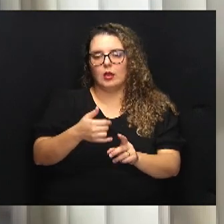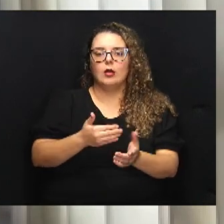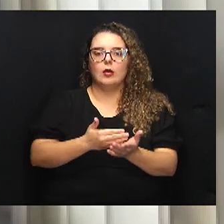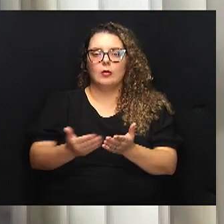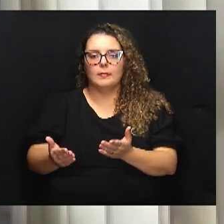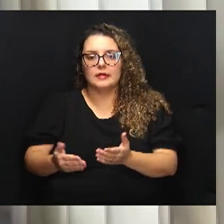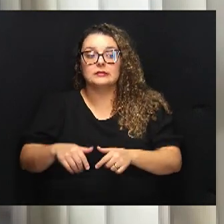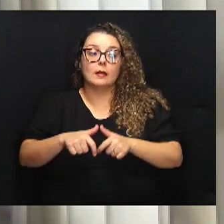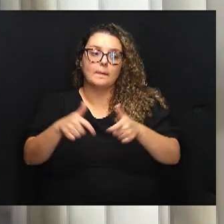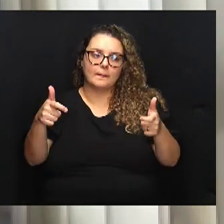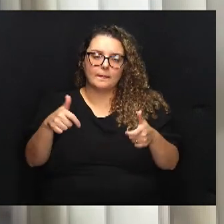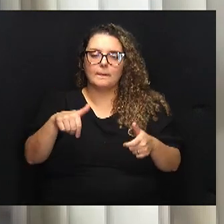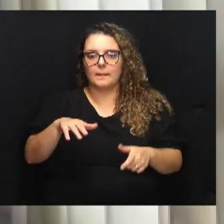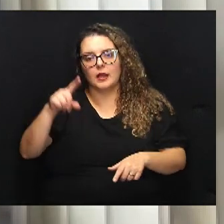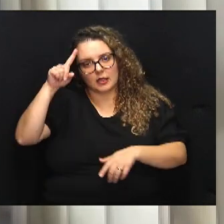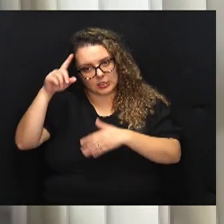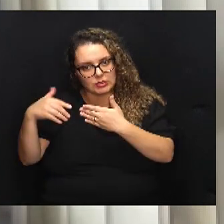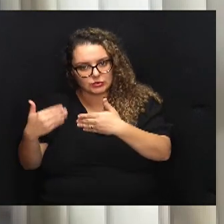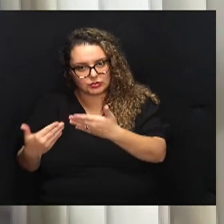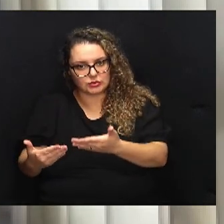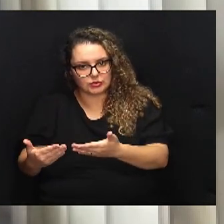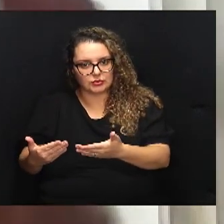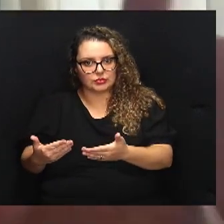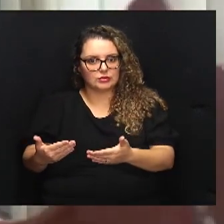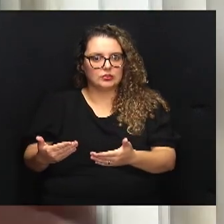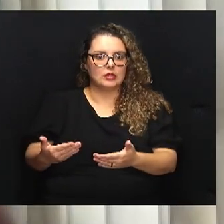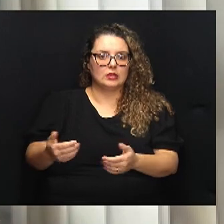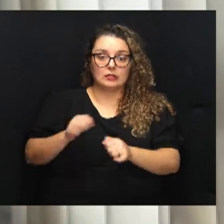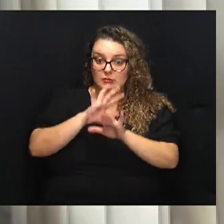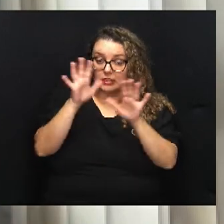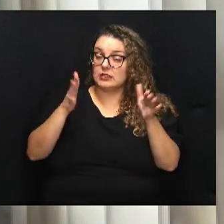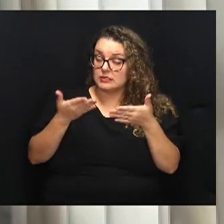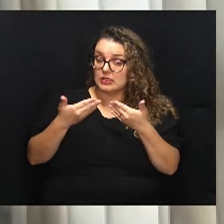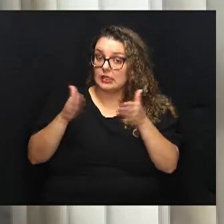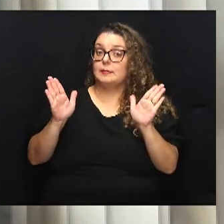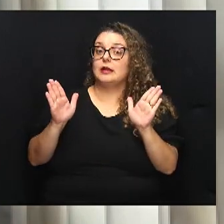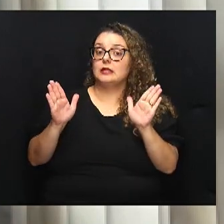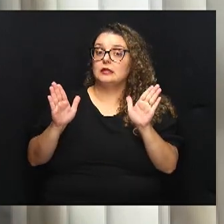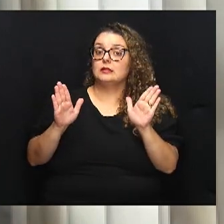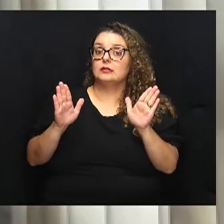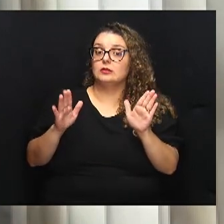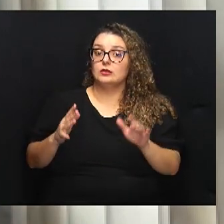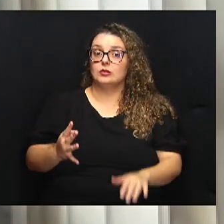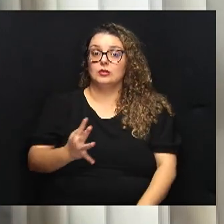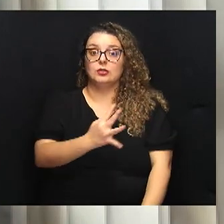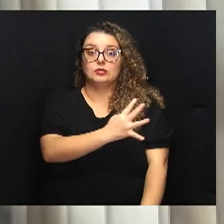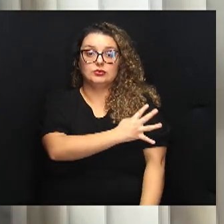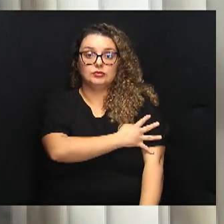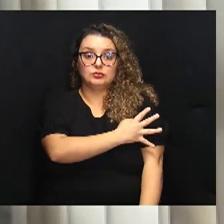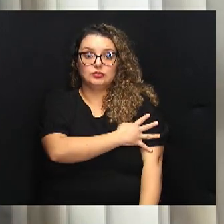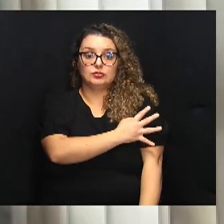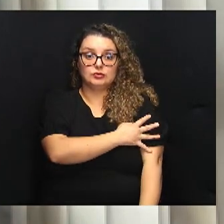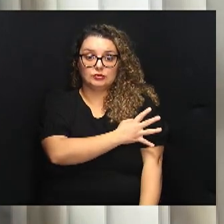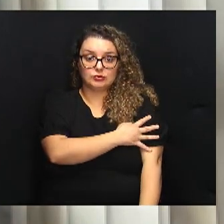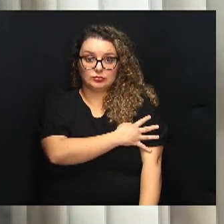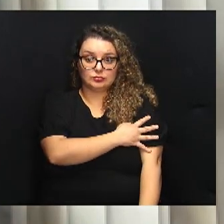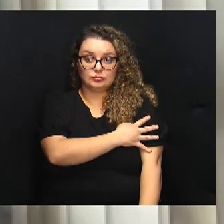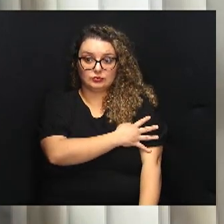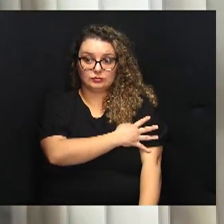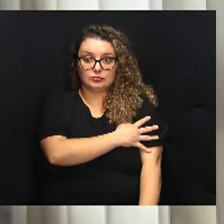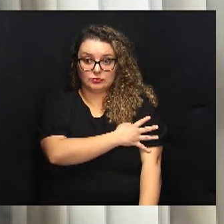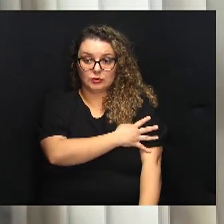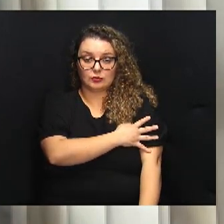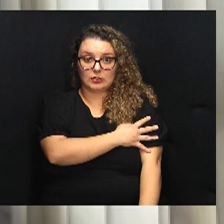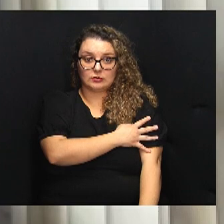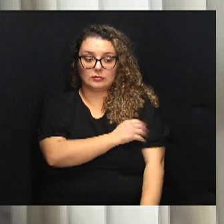frequente e mais clara a partir do 4º ano do ensino fundamental 1,